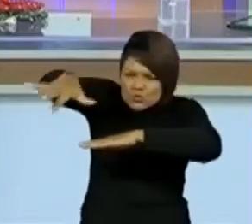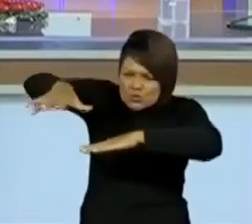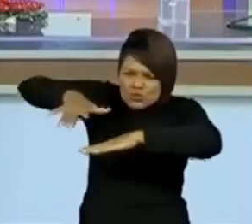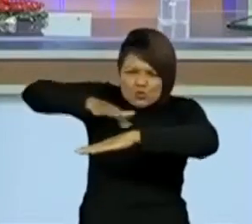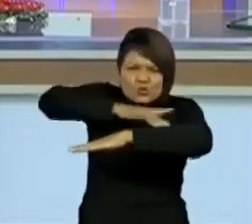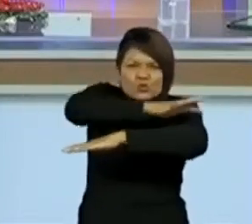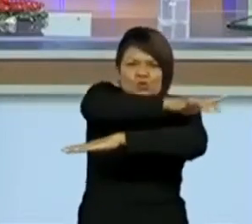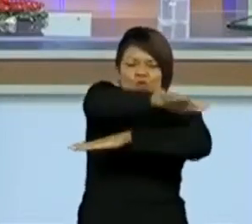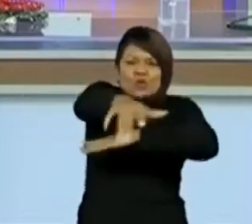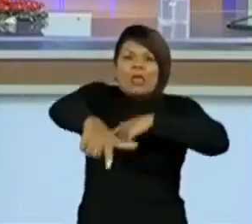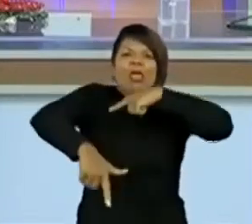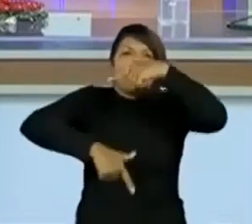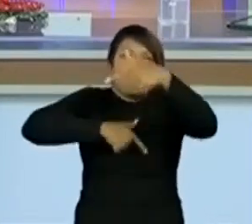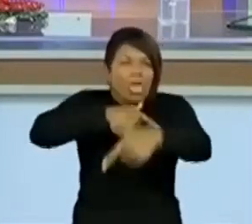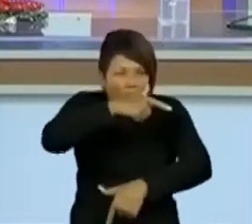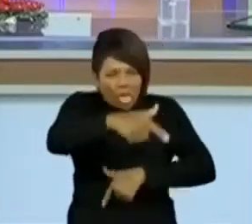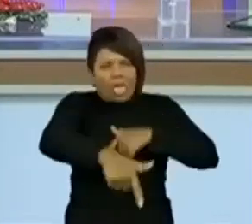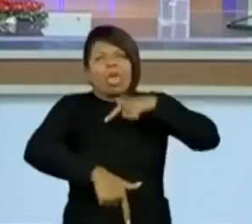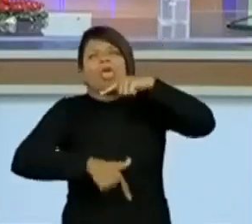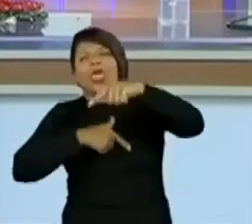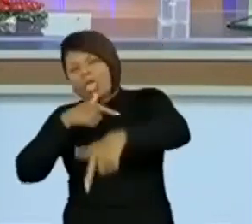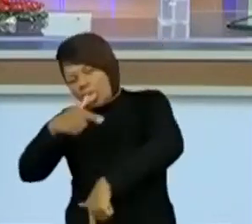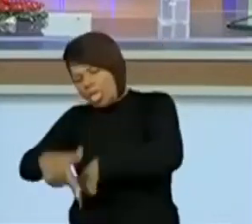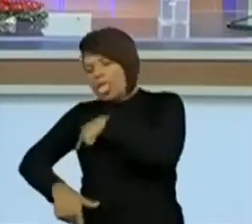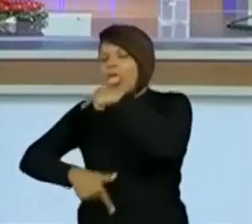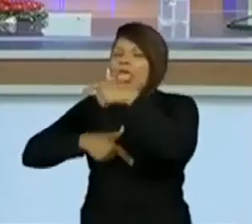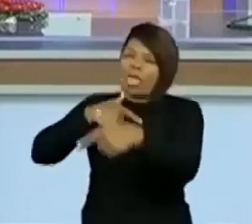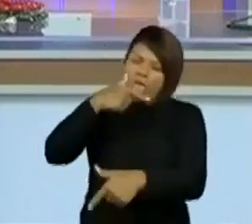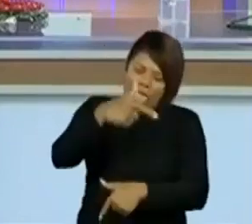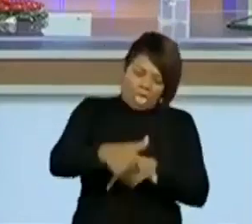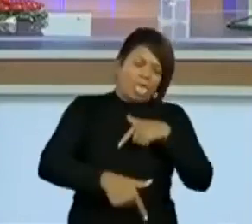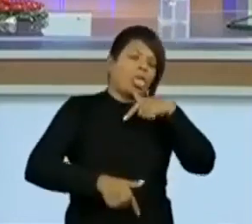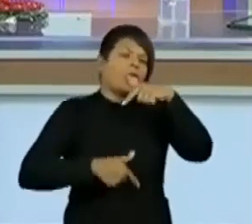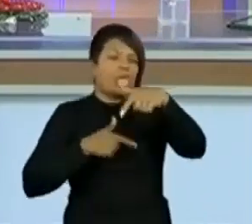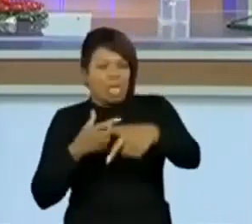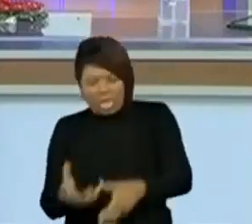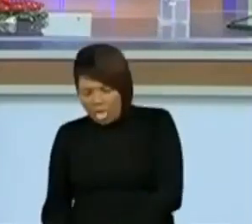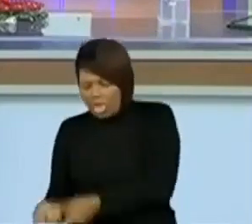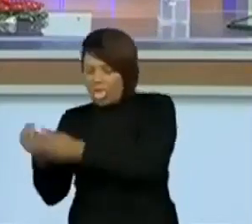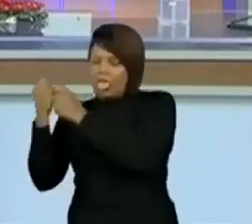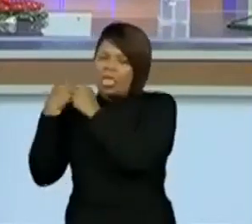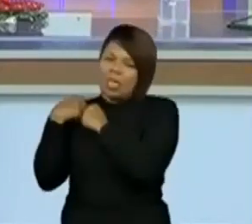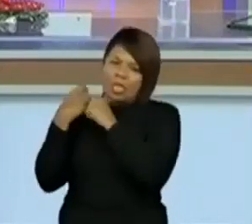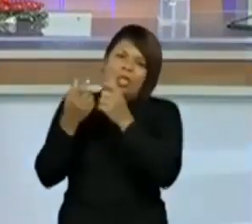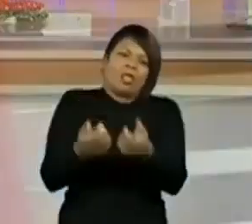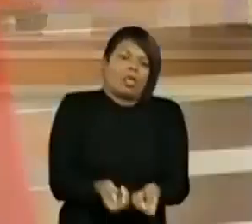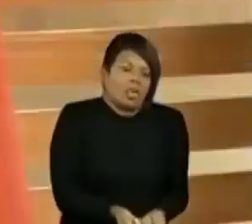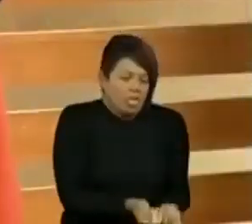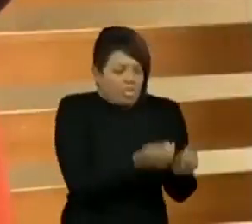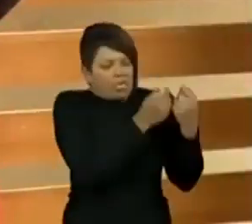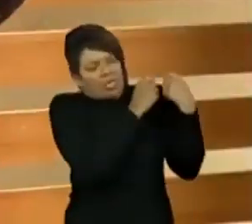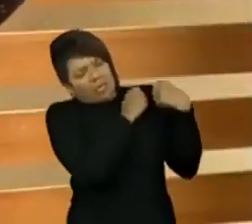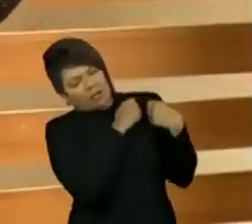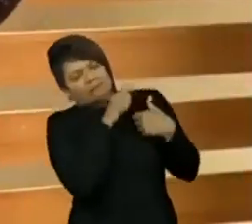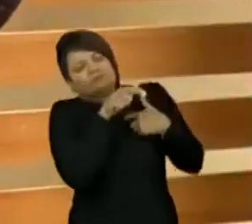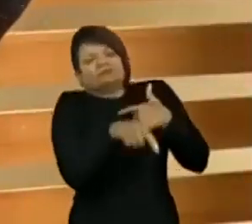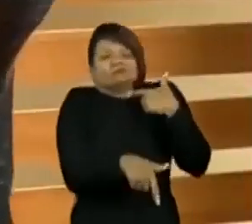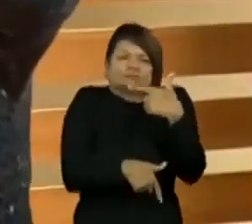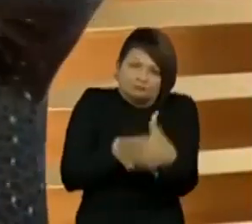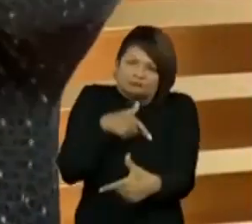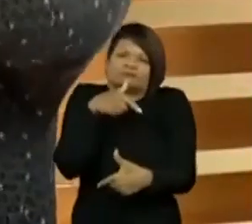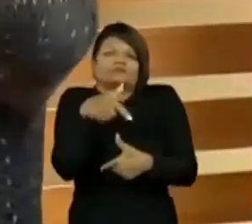inteiro, iam para lá e para cá, debaixo do sol escaldante.